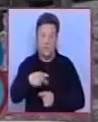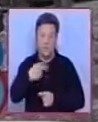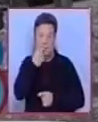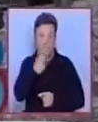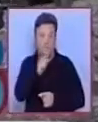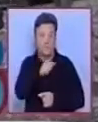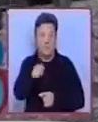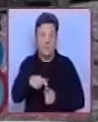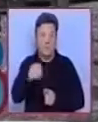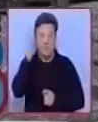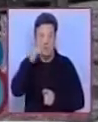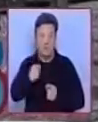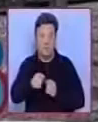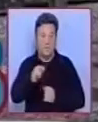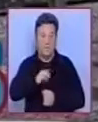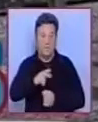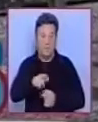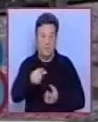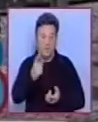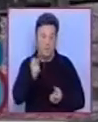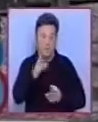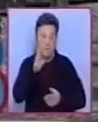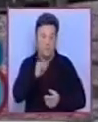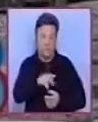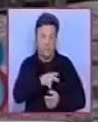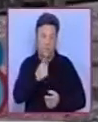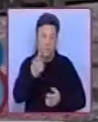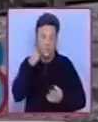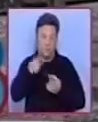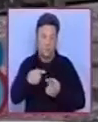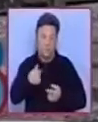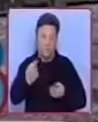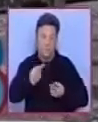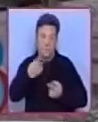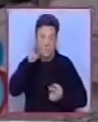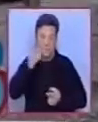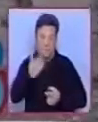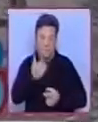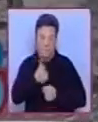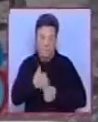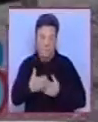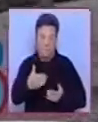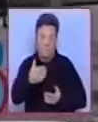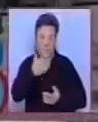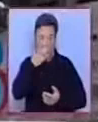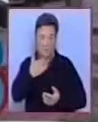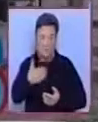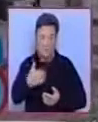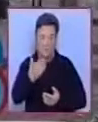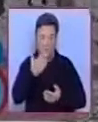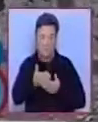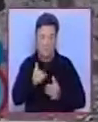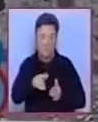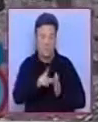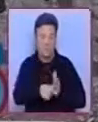Portugal, é uma nova oportunidade turística para o país e, portanto, eu acho que isso é uma missão que nós temos que saber levar e parece-me que vai ser uma consequência do fim